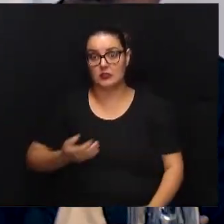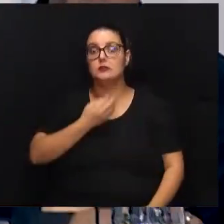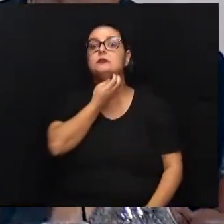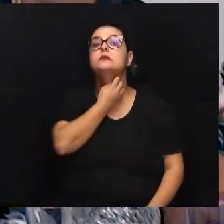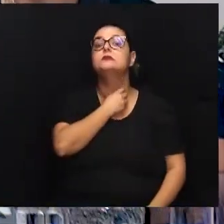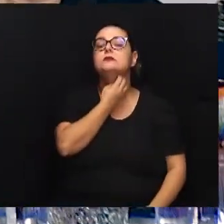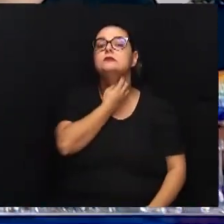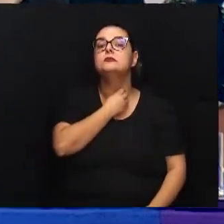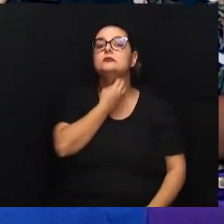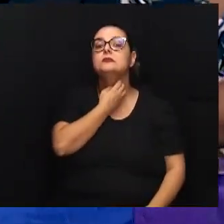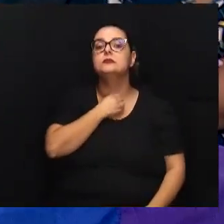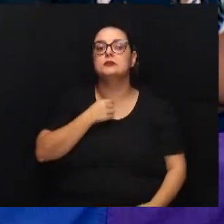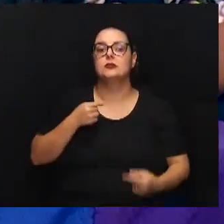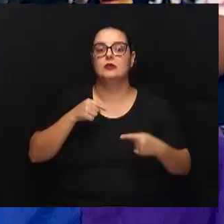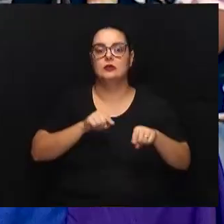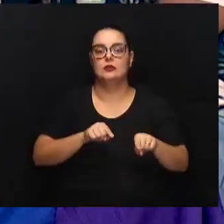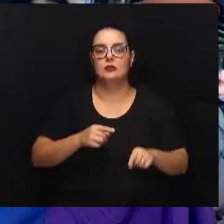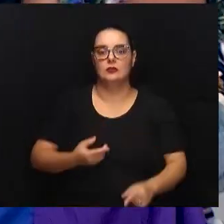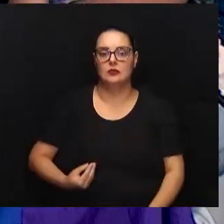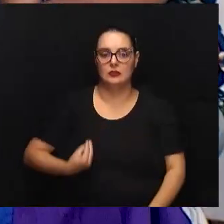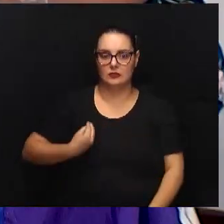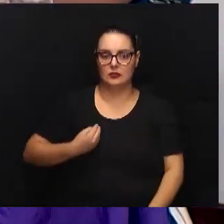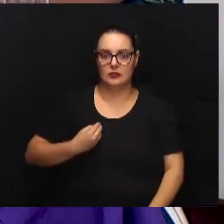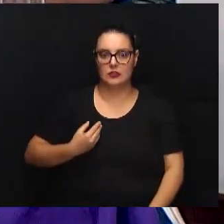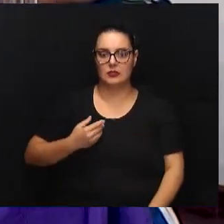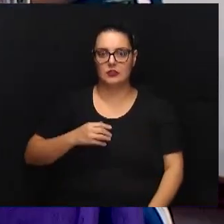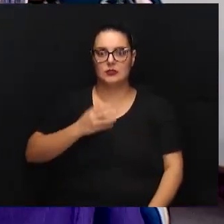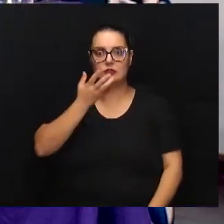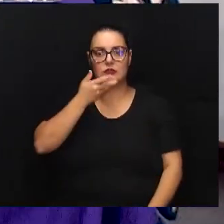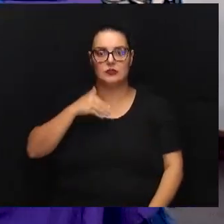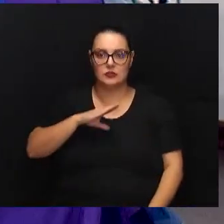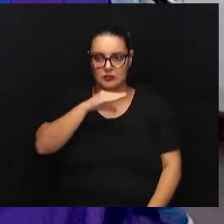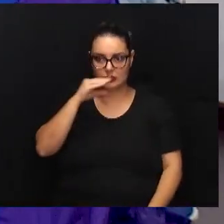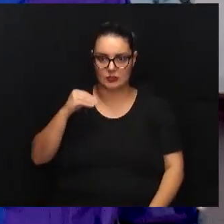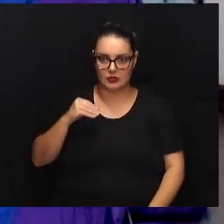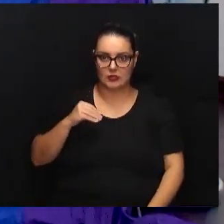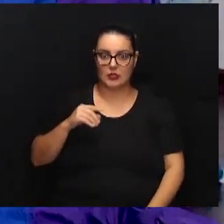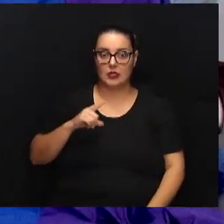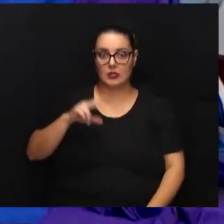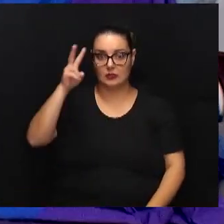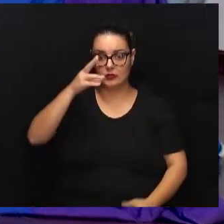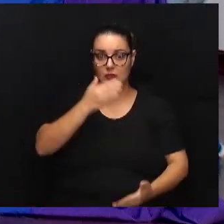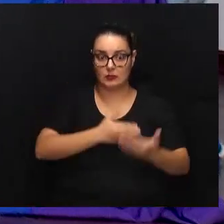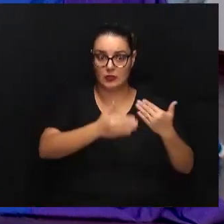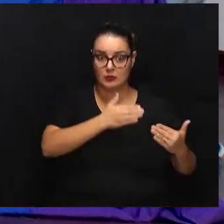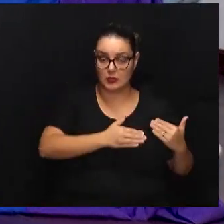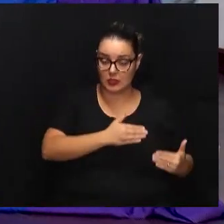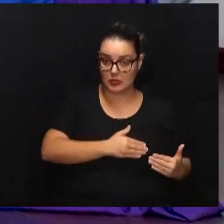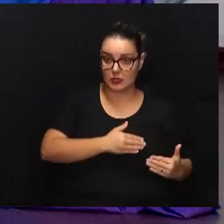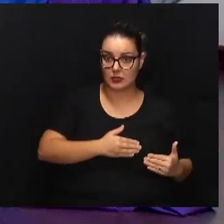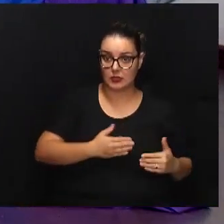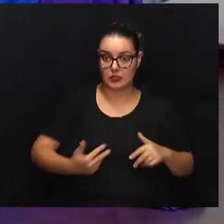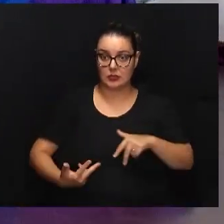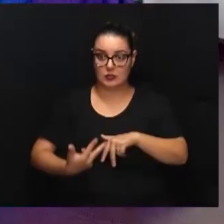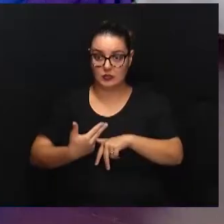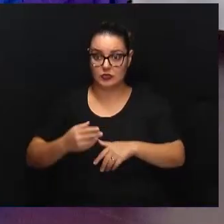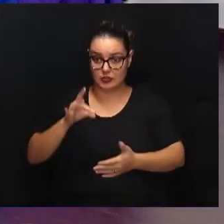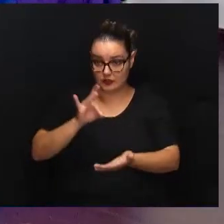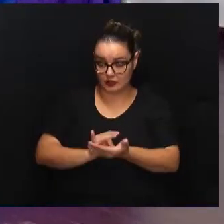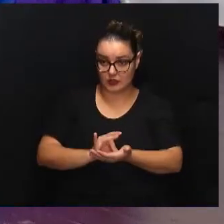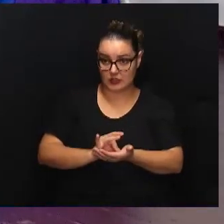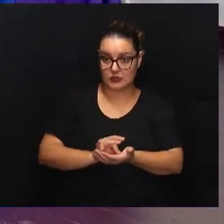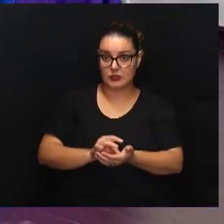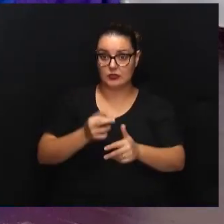traz um retrocesso histórico para pessoas LGBTs. Ao colocar que cirurgias de afirmação de gênero só possam ser feitas aos 21 anos, ela ataca